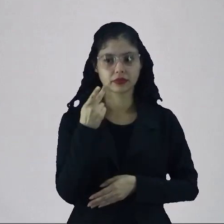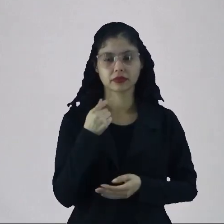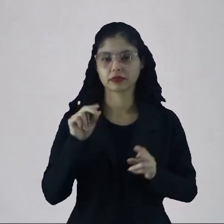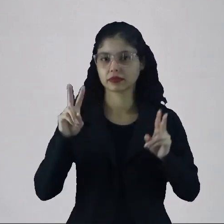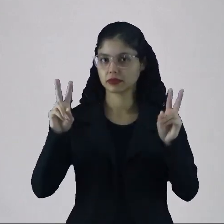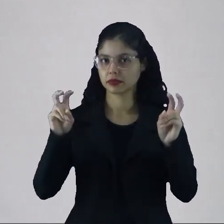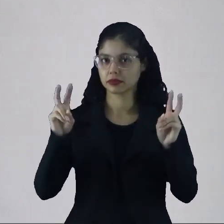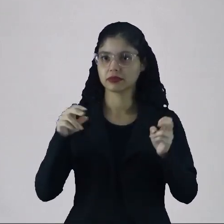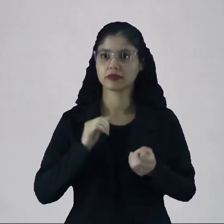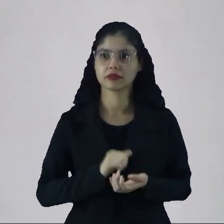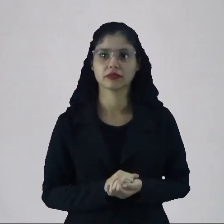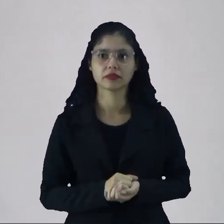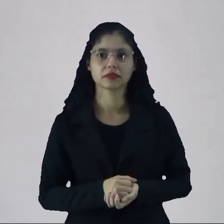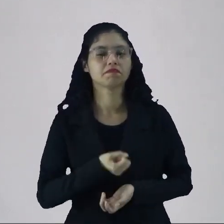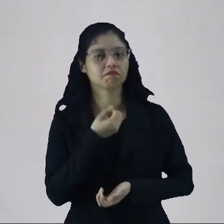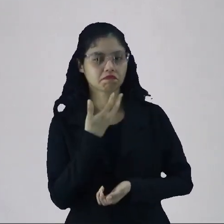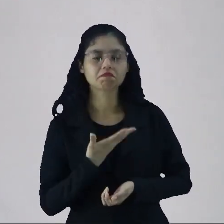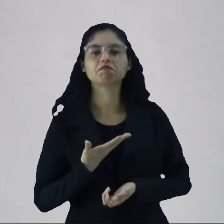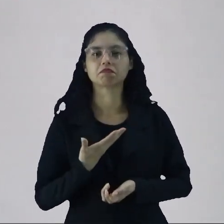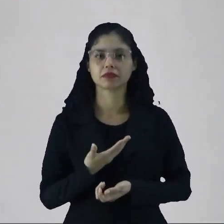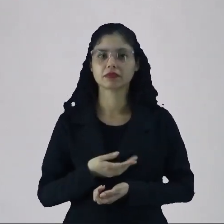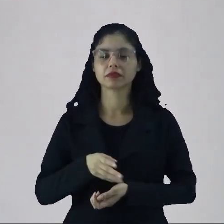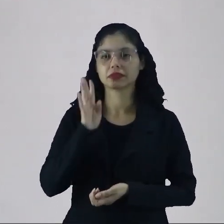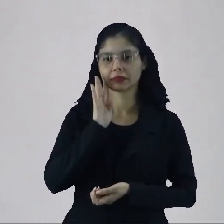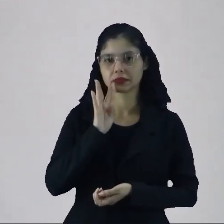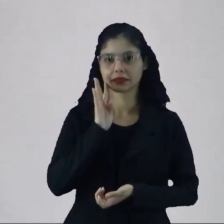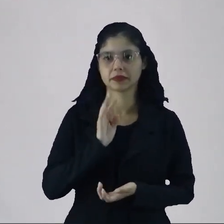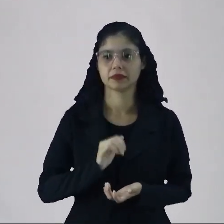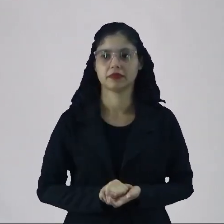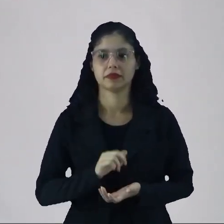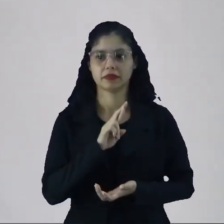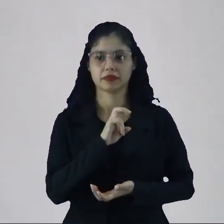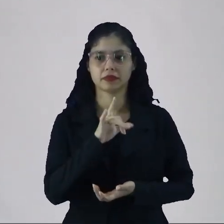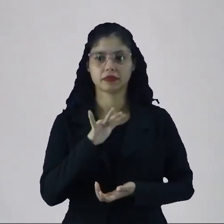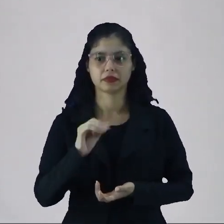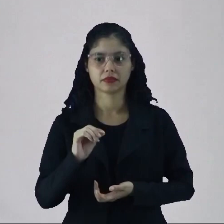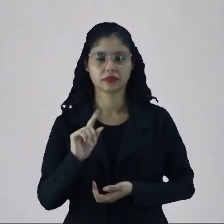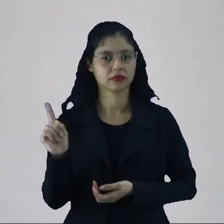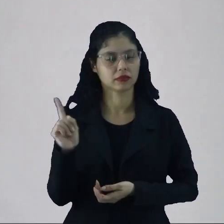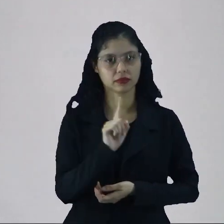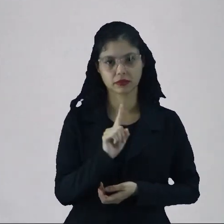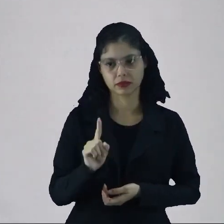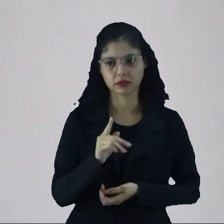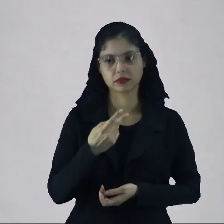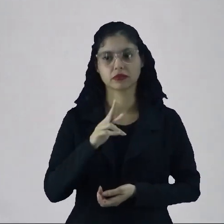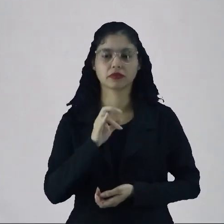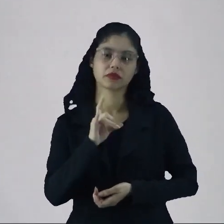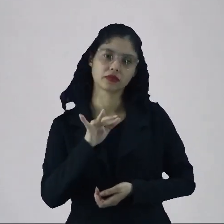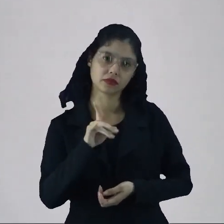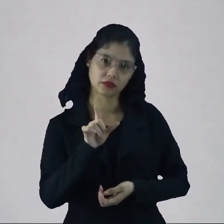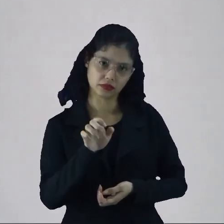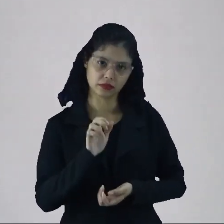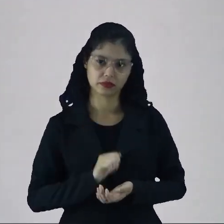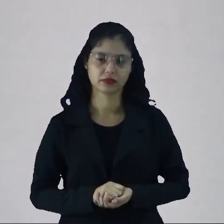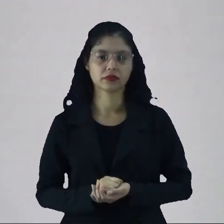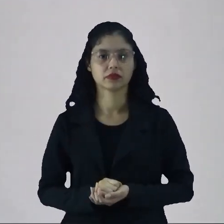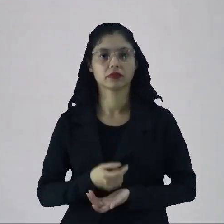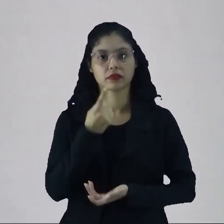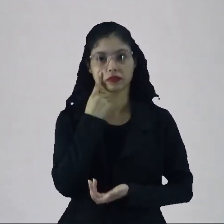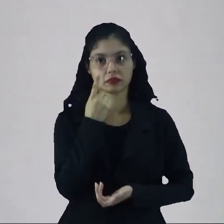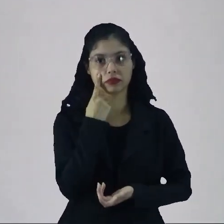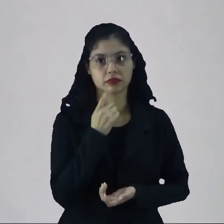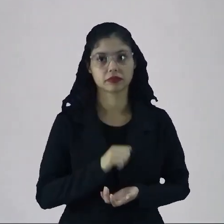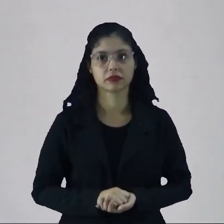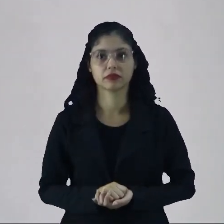um assunto muito bom e muito interessante. Relações de não proporcionalidades. Então olha